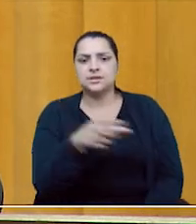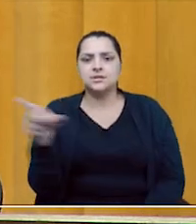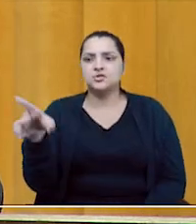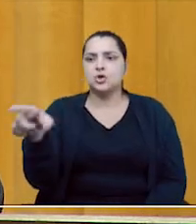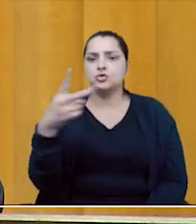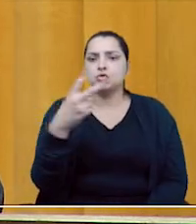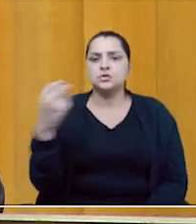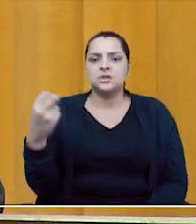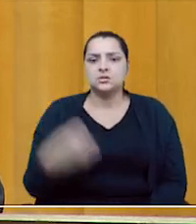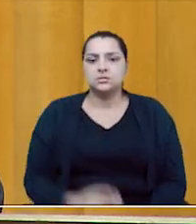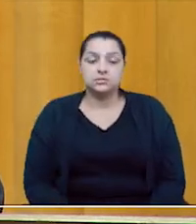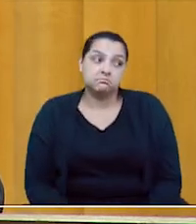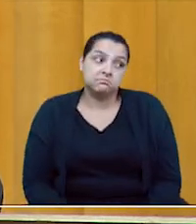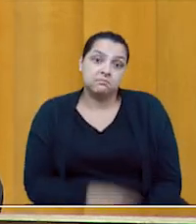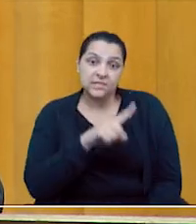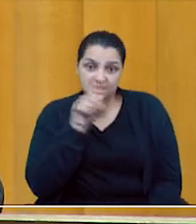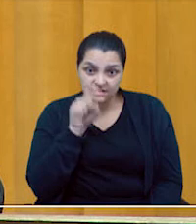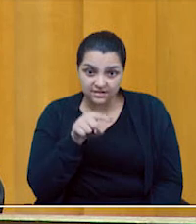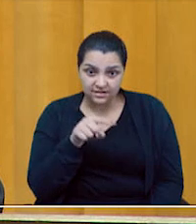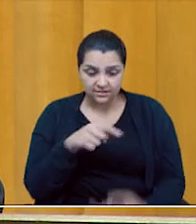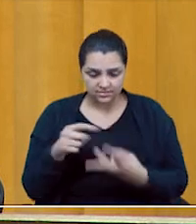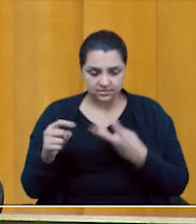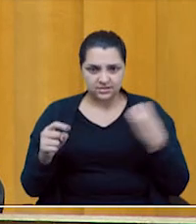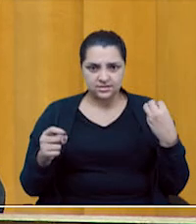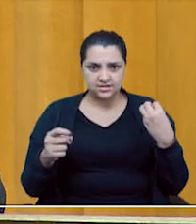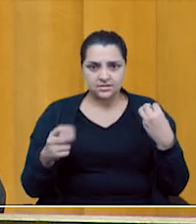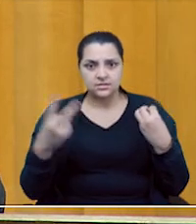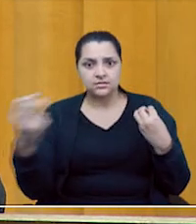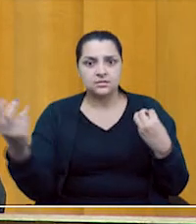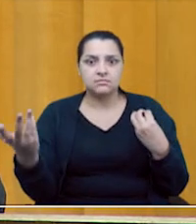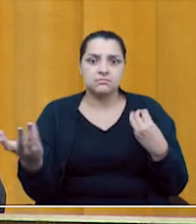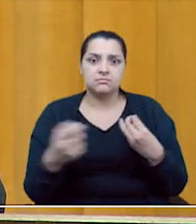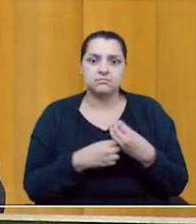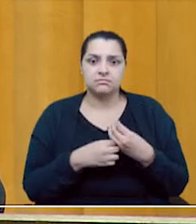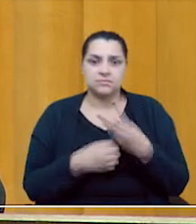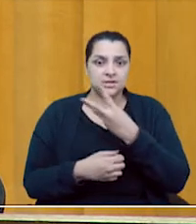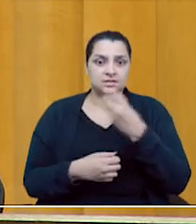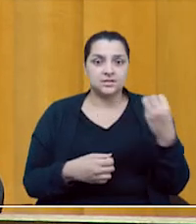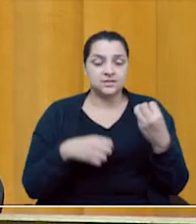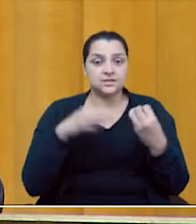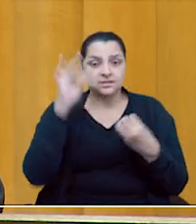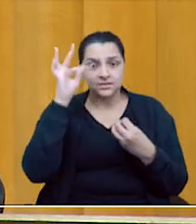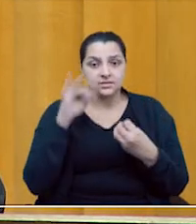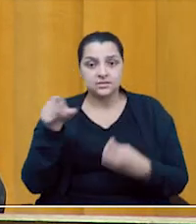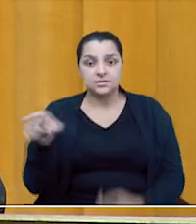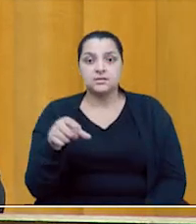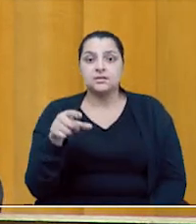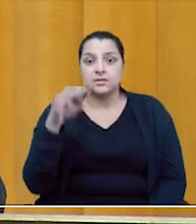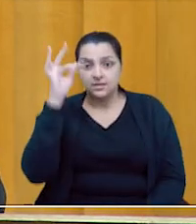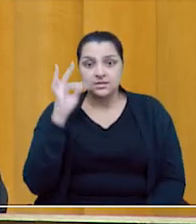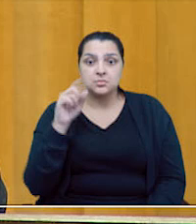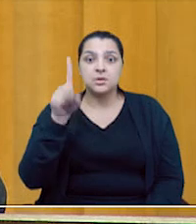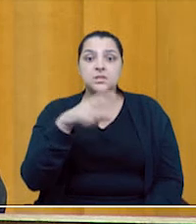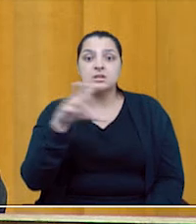Será? Você fez 300 audiências de instrução, mas ouviu 300 testemunhas. Ele fez 200 e ouviu 1.500. Sei